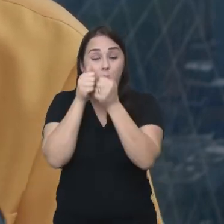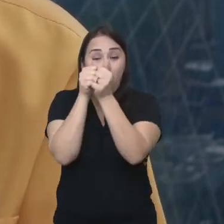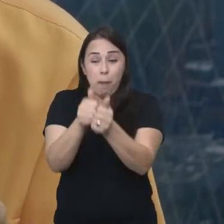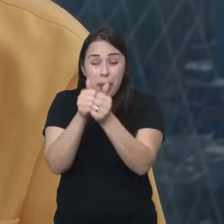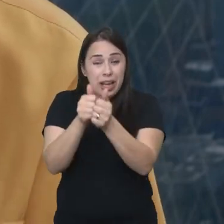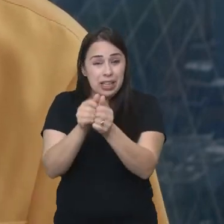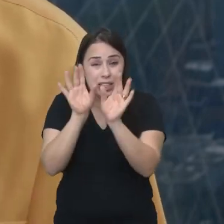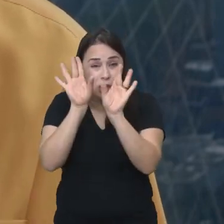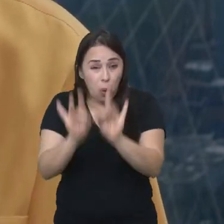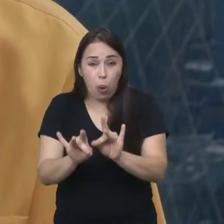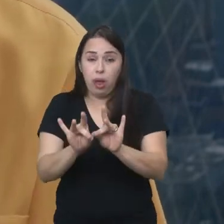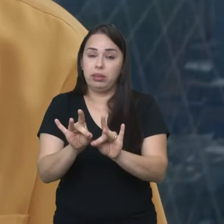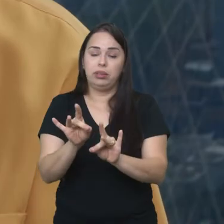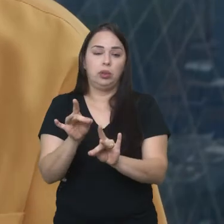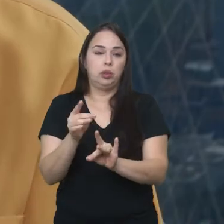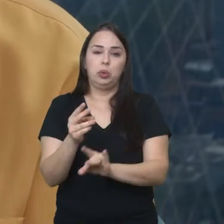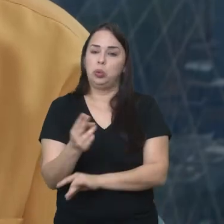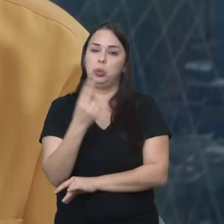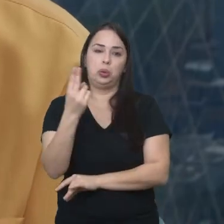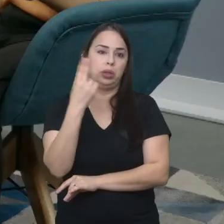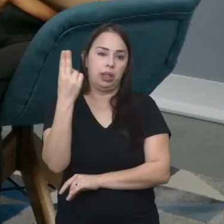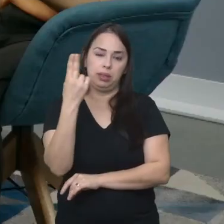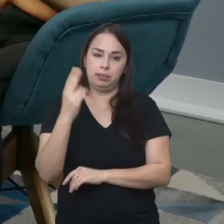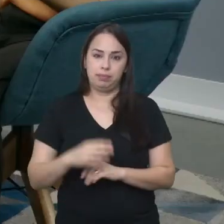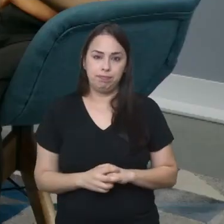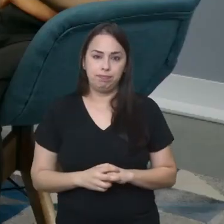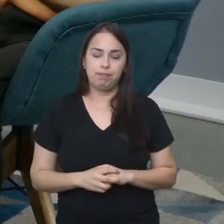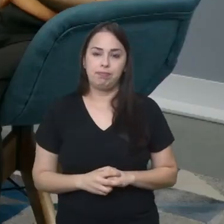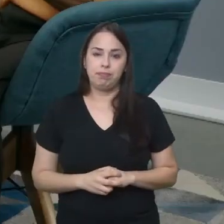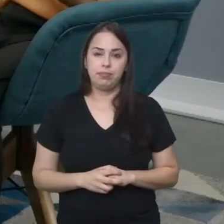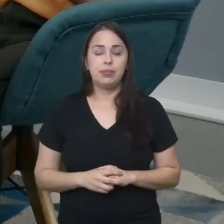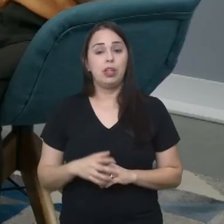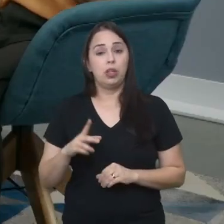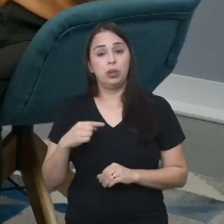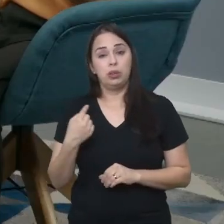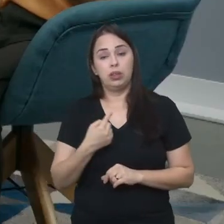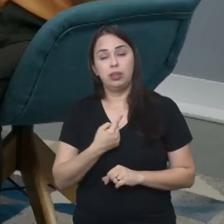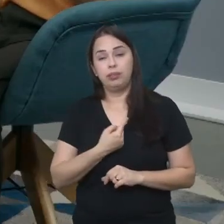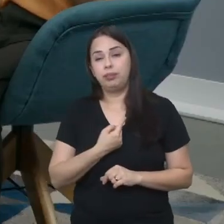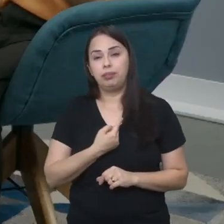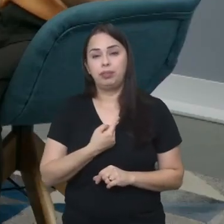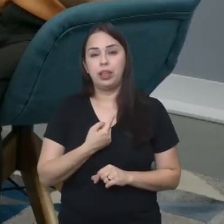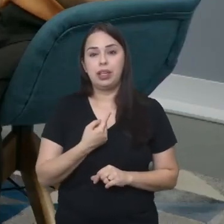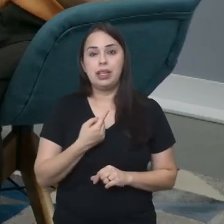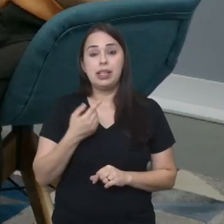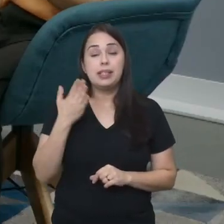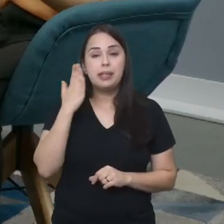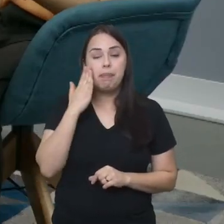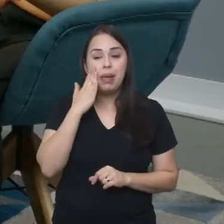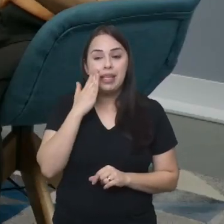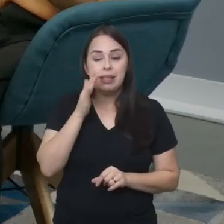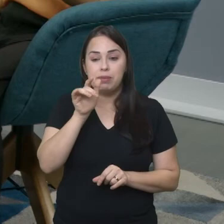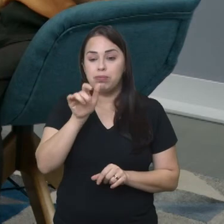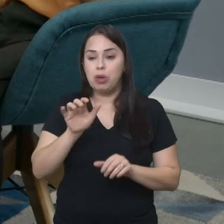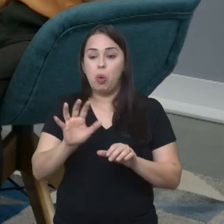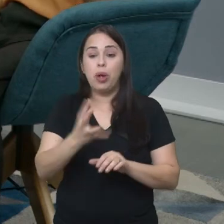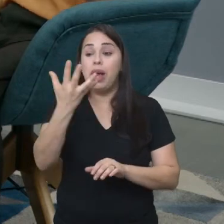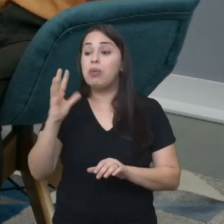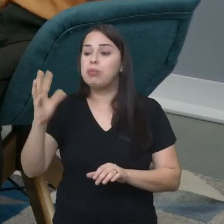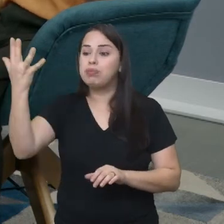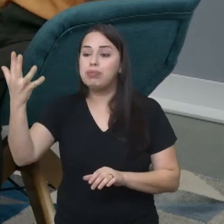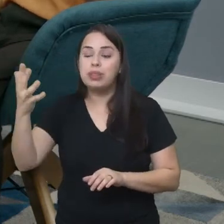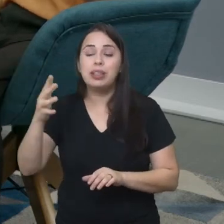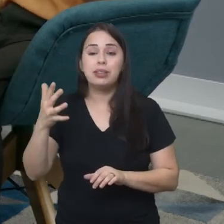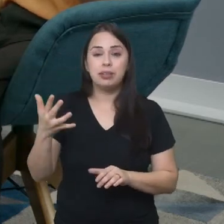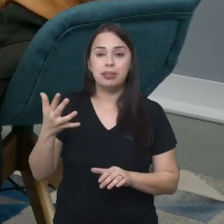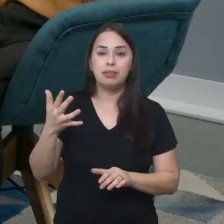atendimento feito pela rede, né? A gente só vai saber como é que está o desenvolvimento do atendimento com essa família quando não é nos encaminhado